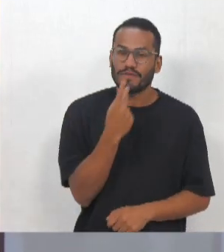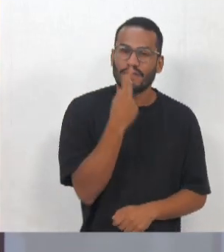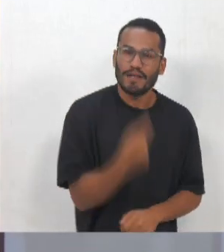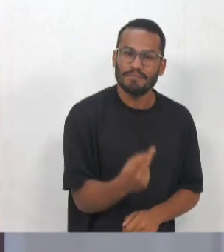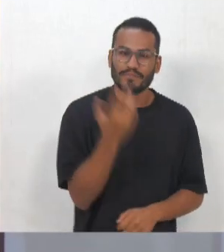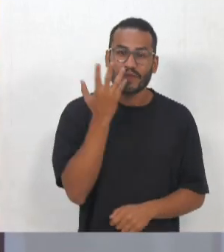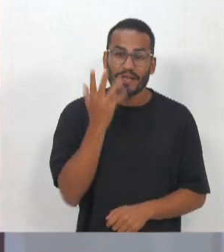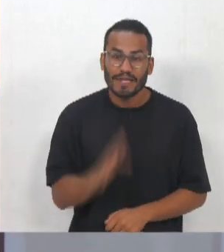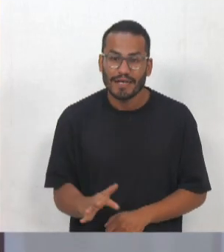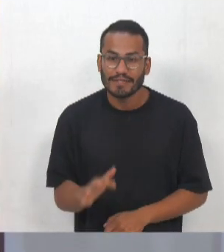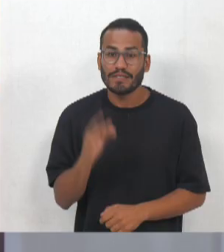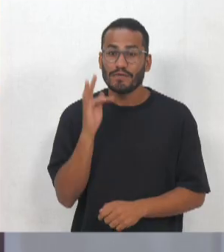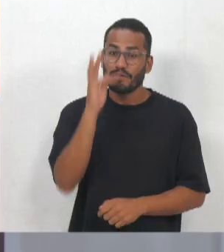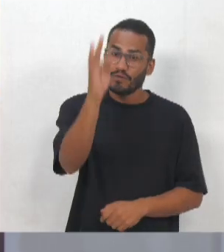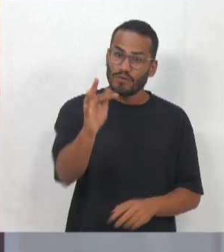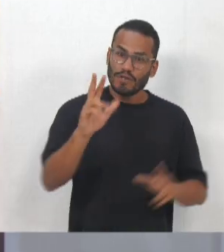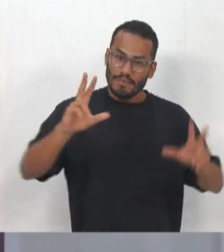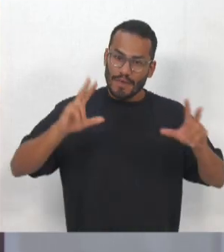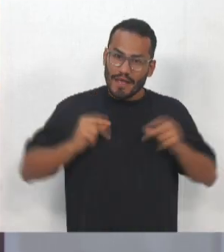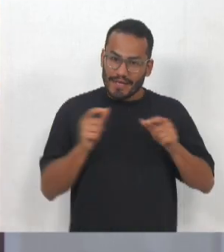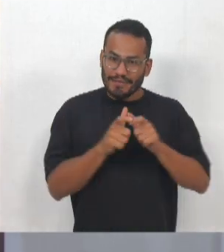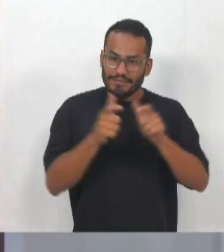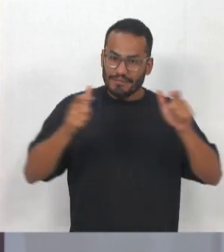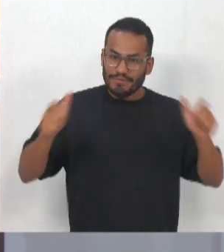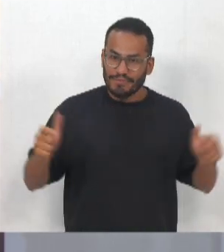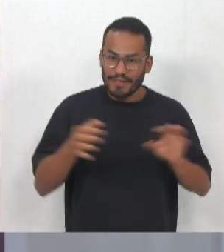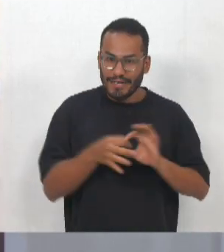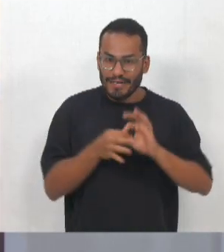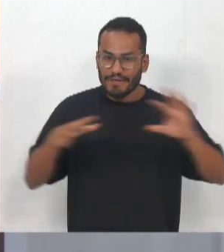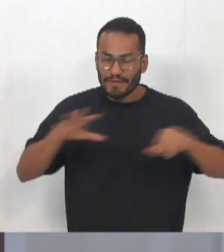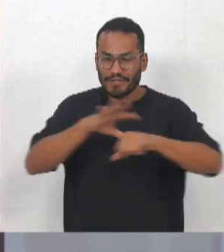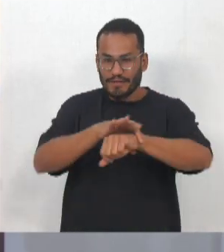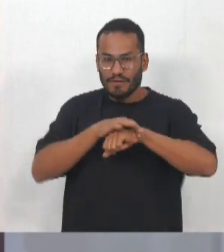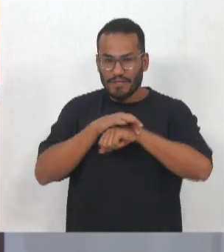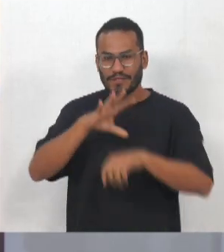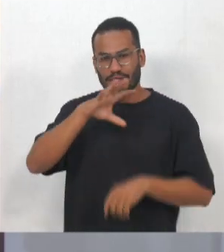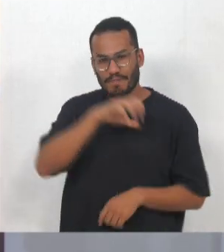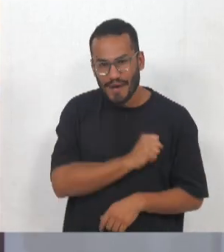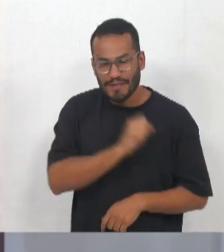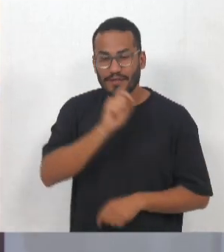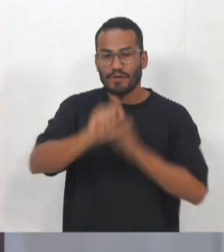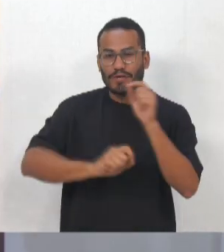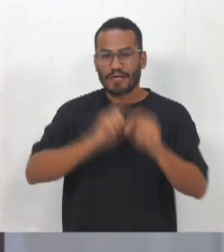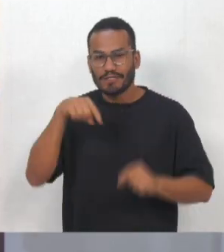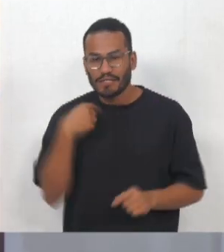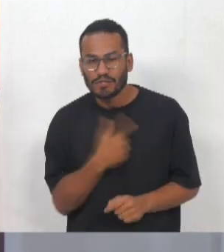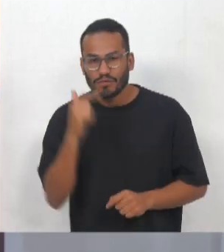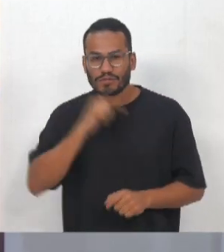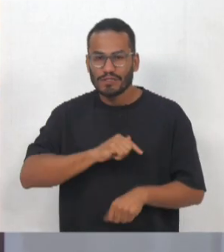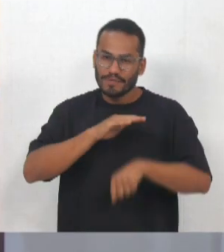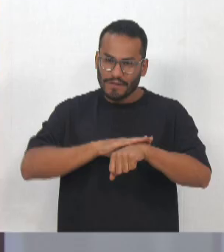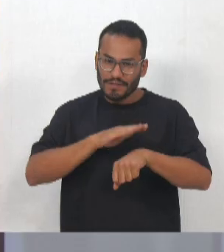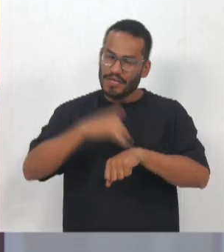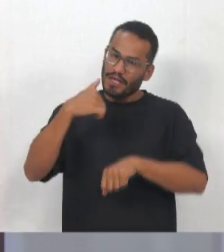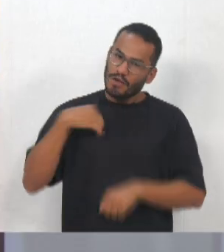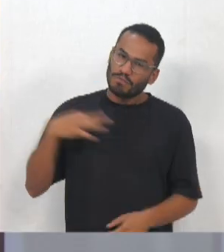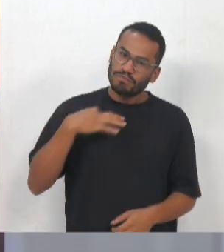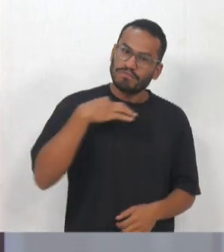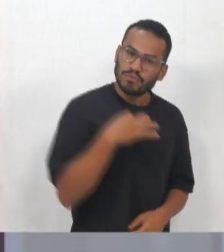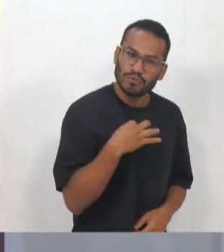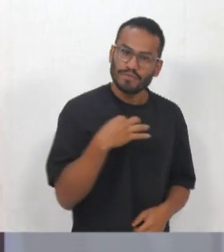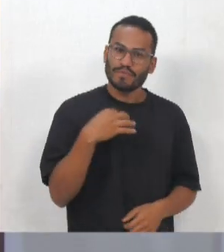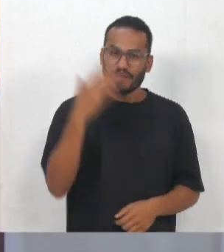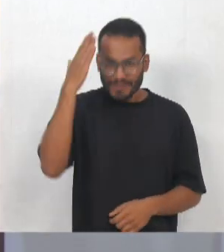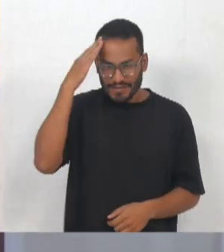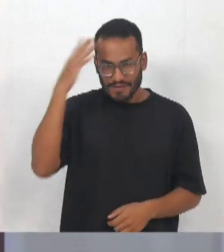As crianças são o nosso futuro e merecem crescer livres, com seguranças e amadas. E o que a gente puder fazer, eu me coloco à disposição, sei